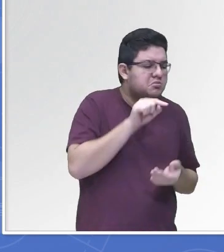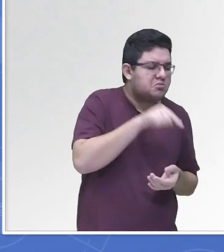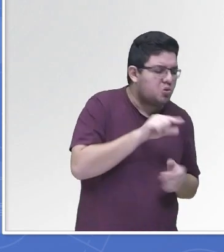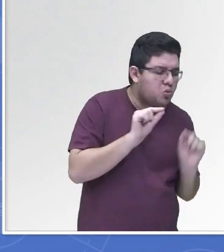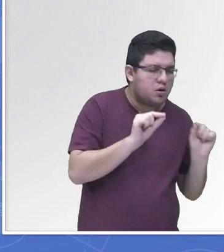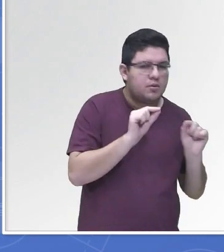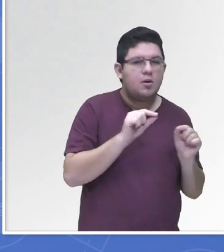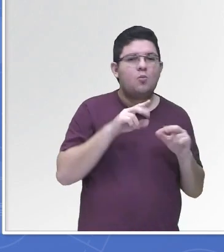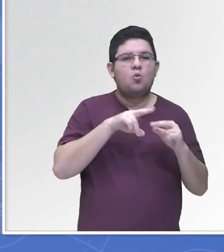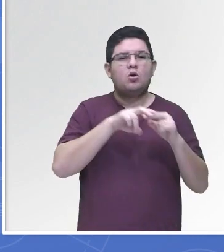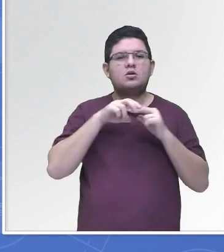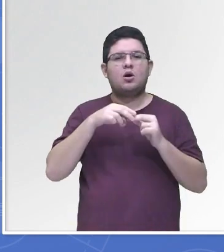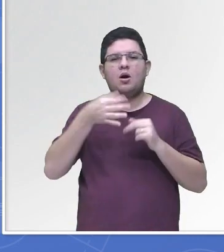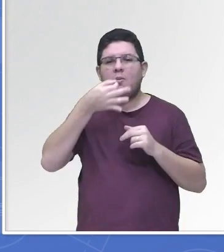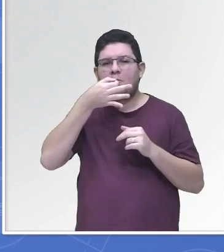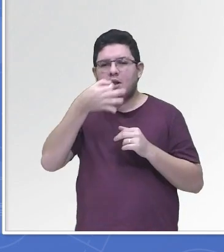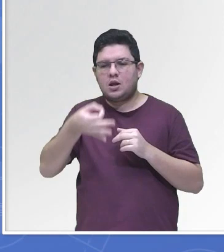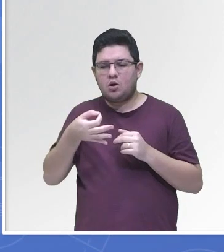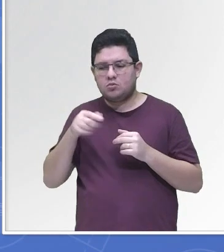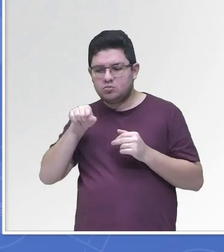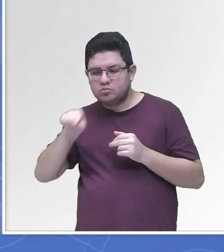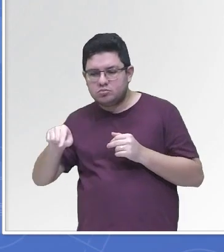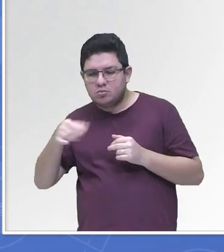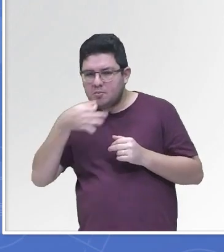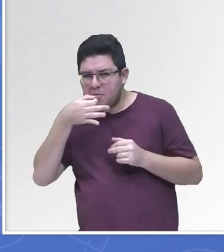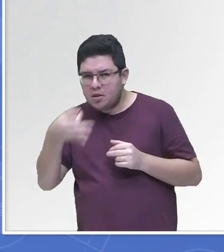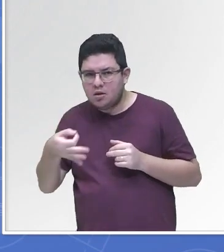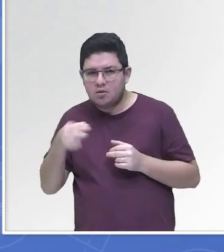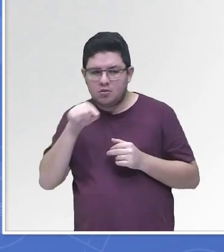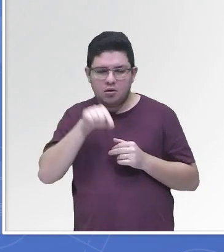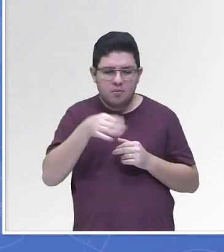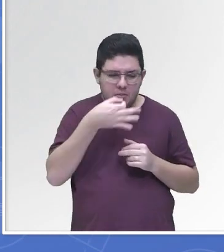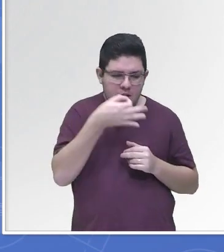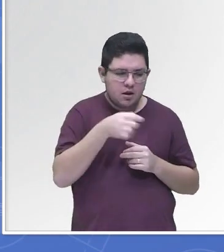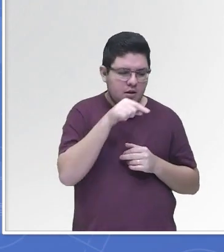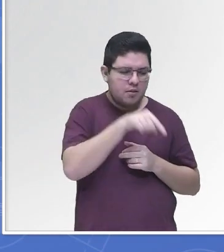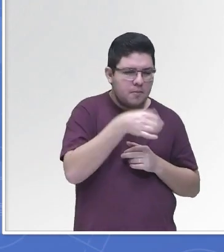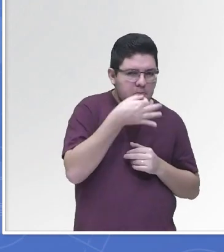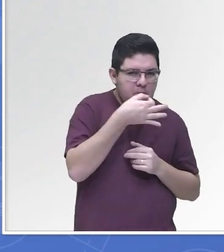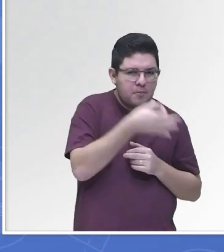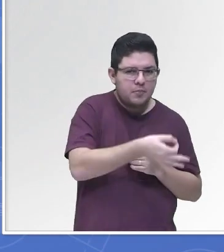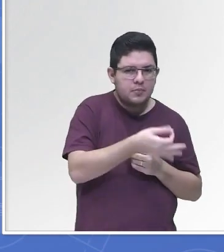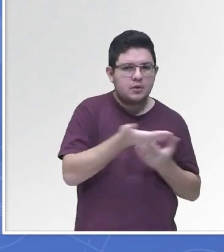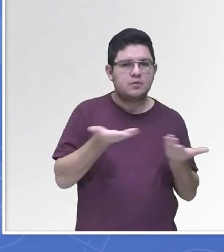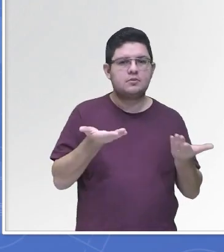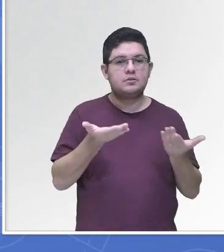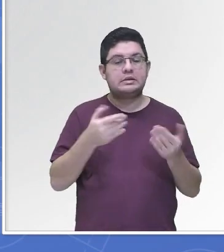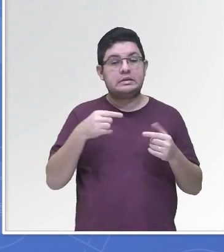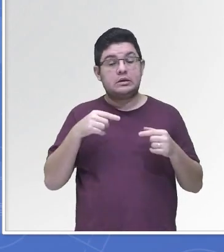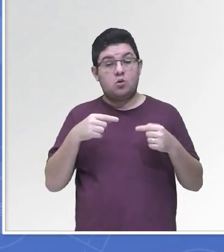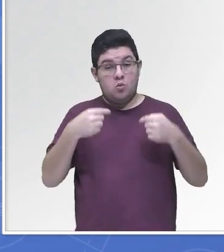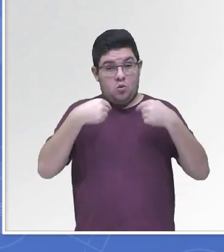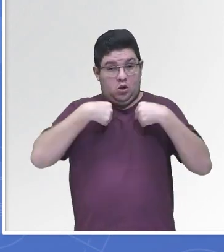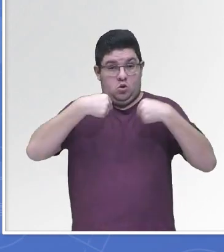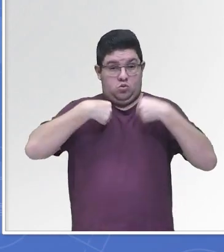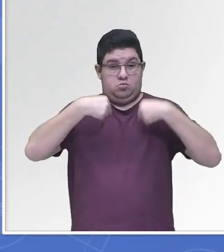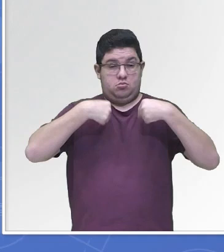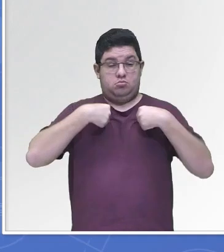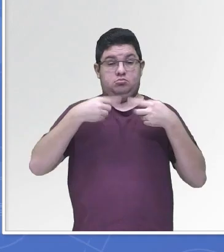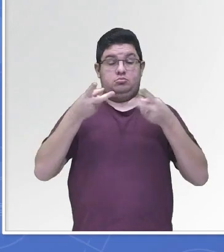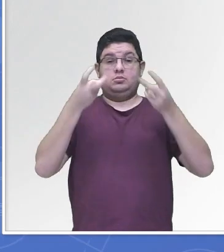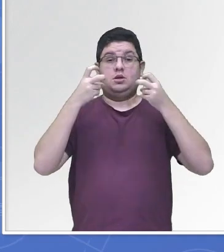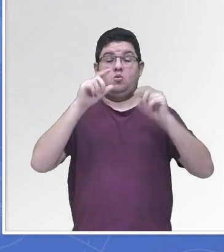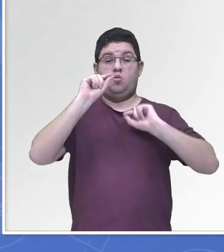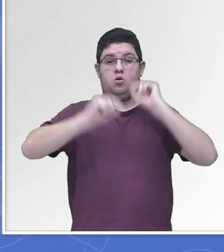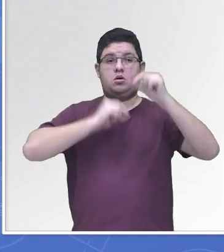análise crítica que a razão crítica me permite fazer. Quando eu começo a perceber, a entender e a fazer